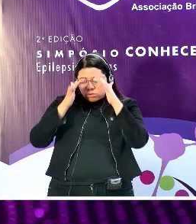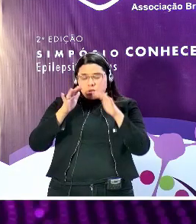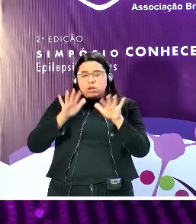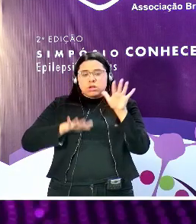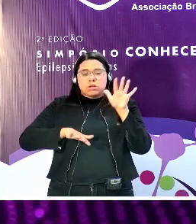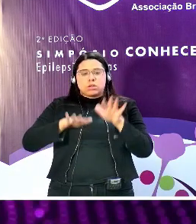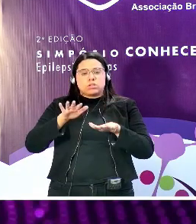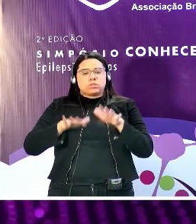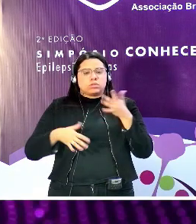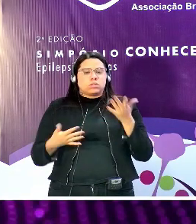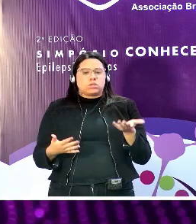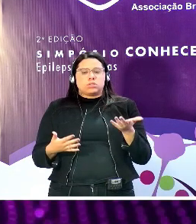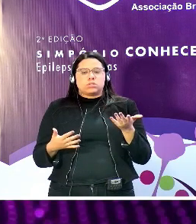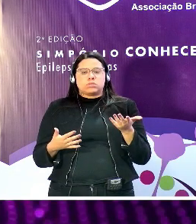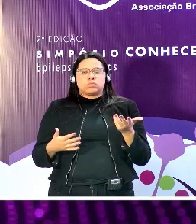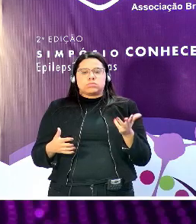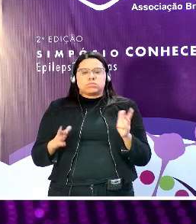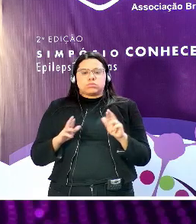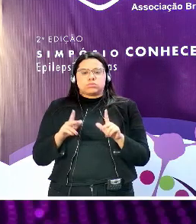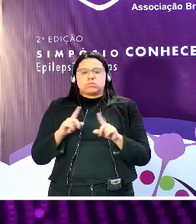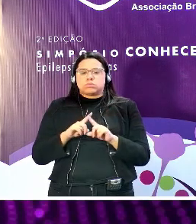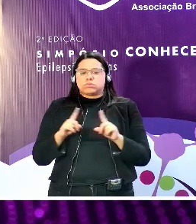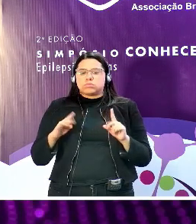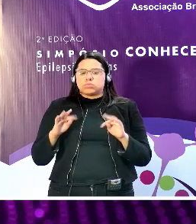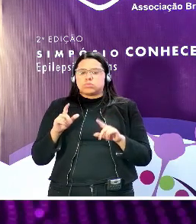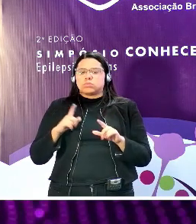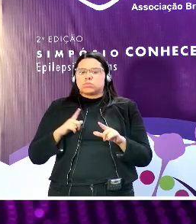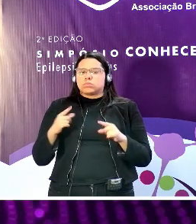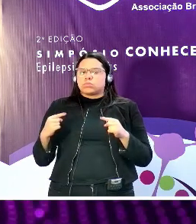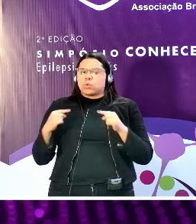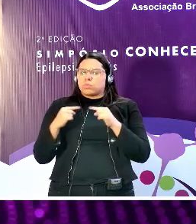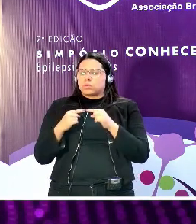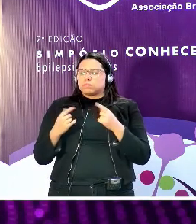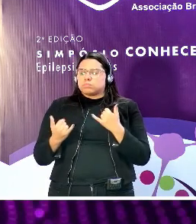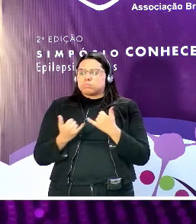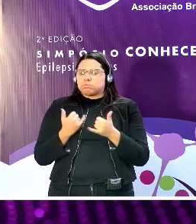cluster de classes distintas, mas eles todos têm algo em comum.